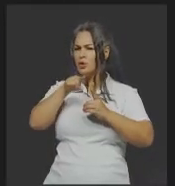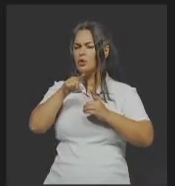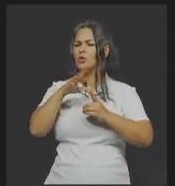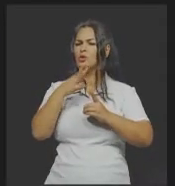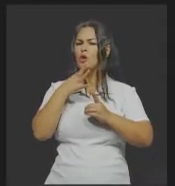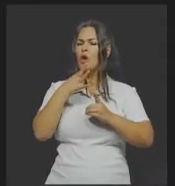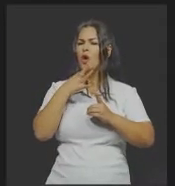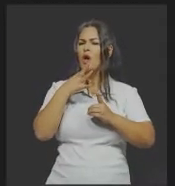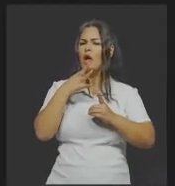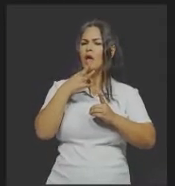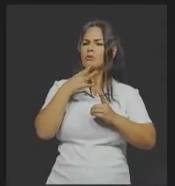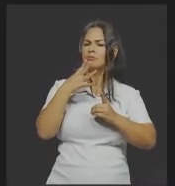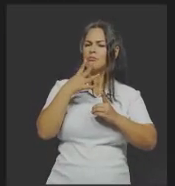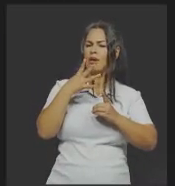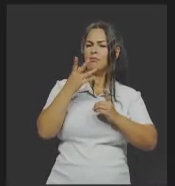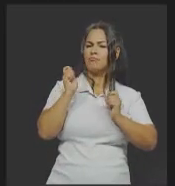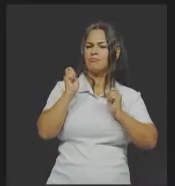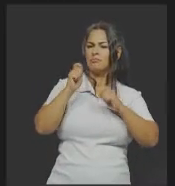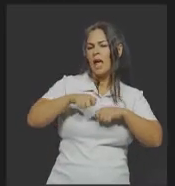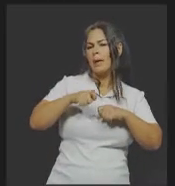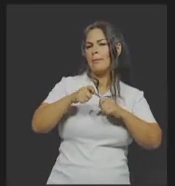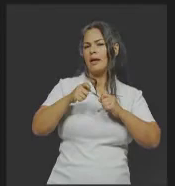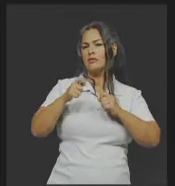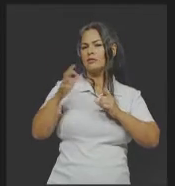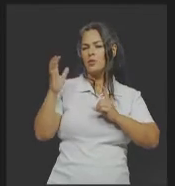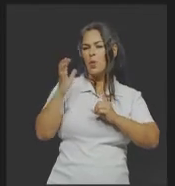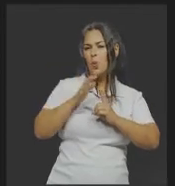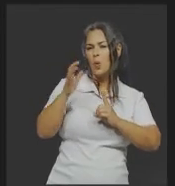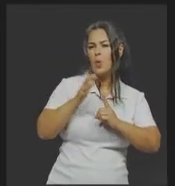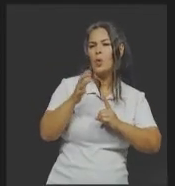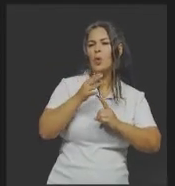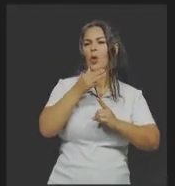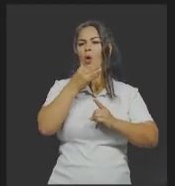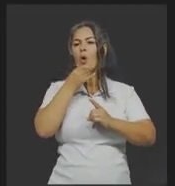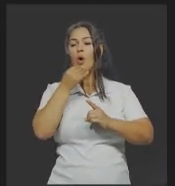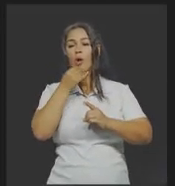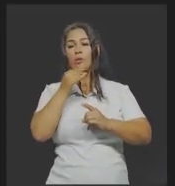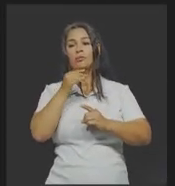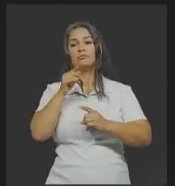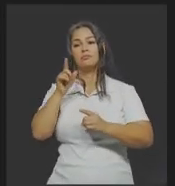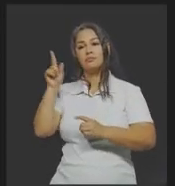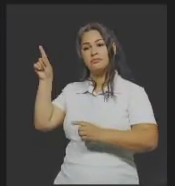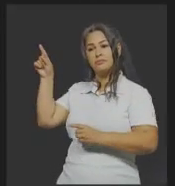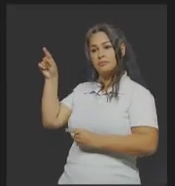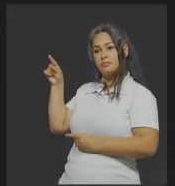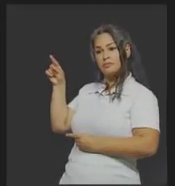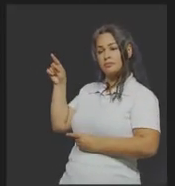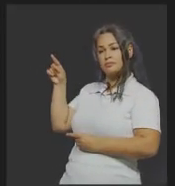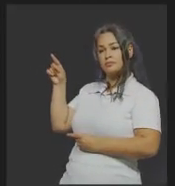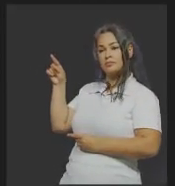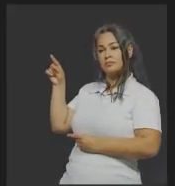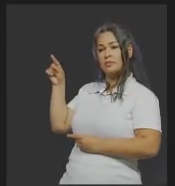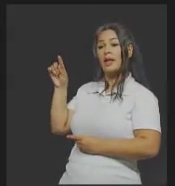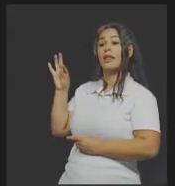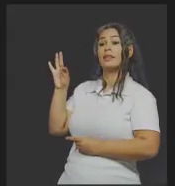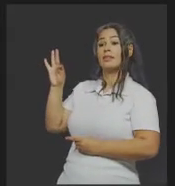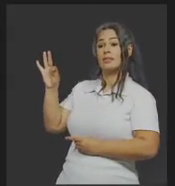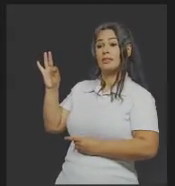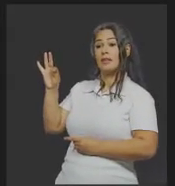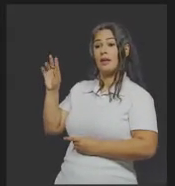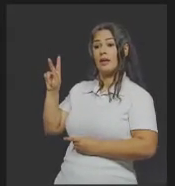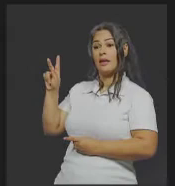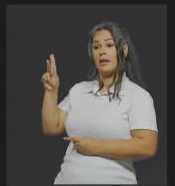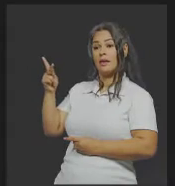estimulado por esse hormônio. Hormônio estimulador de tireoide, TSH. Esse estimula a